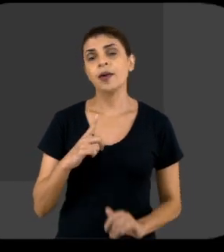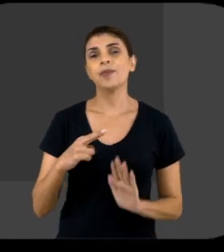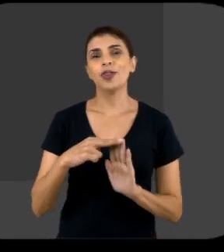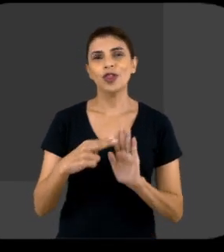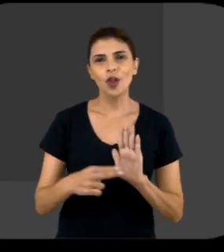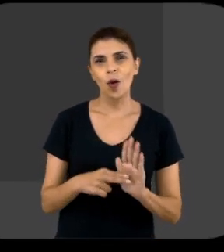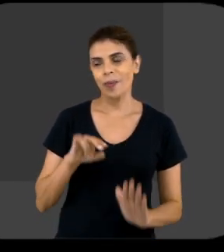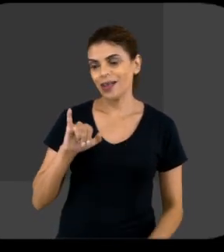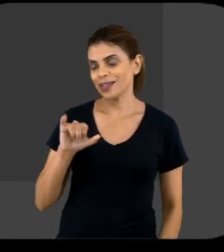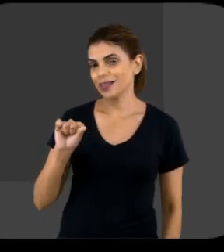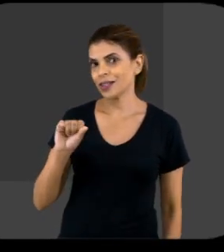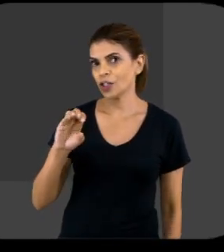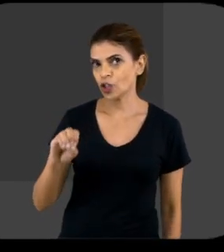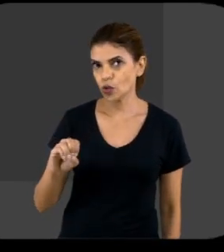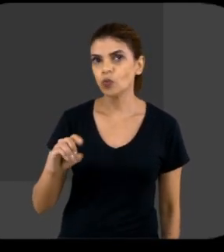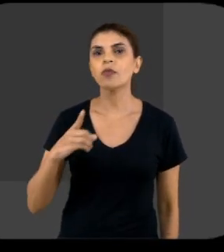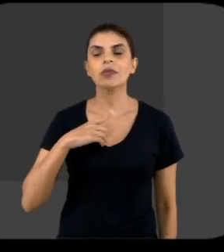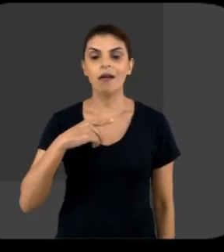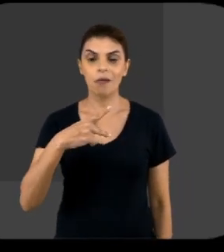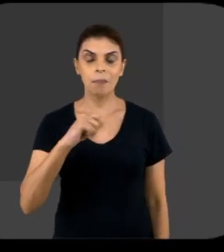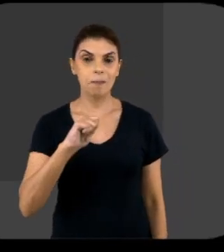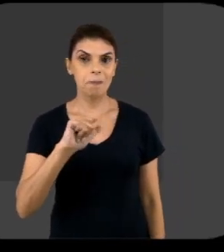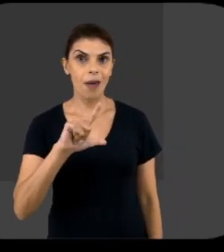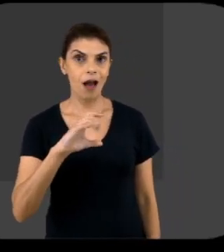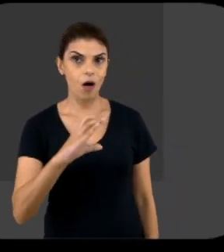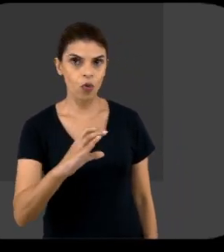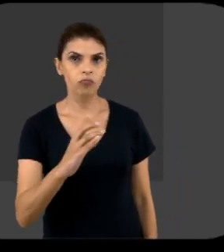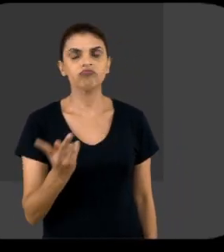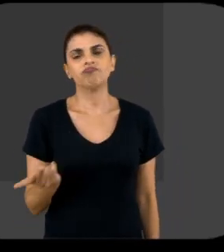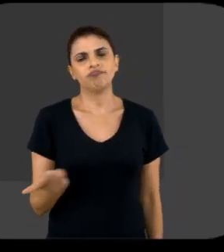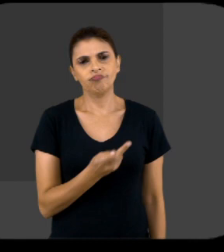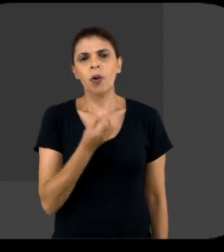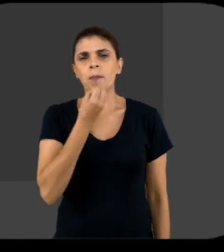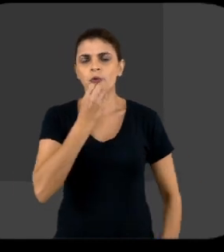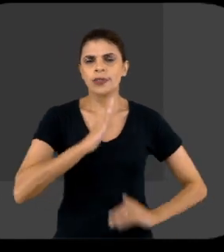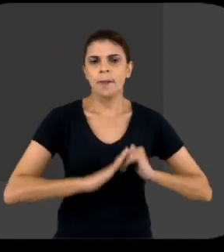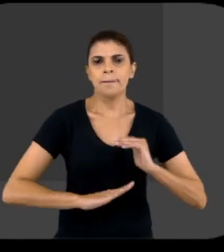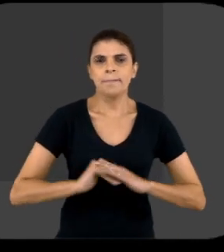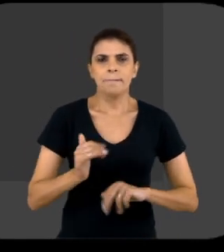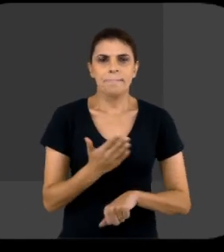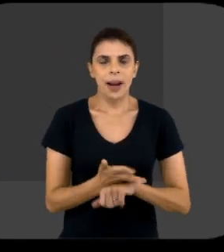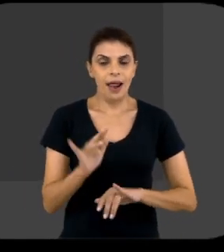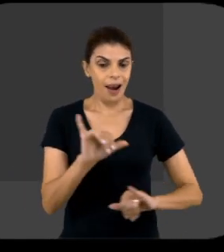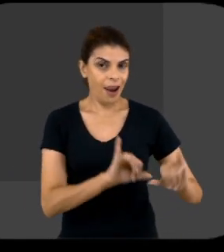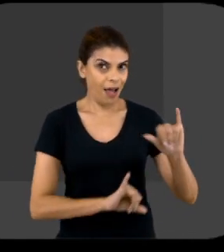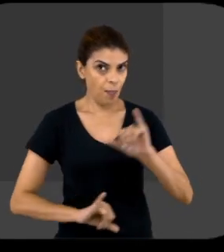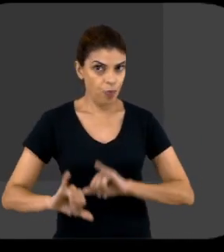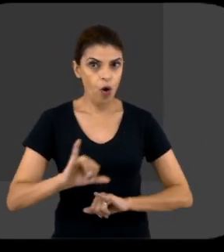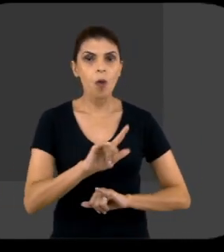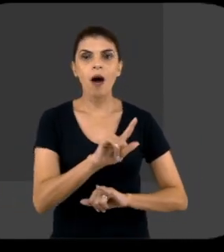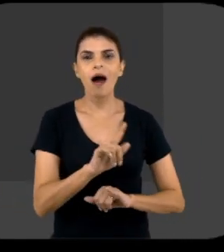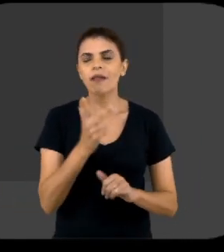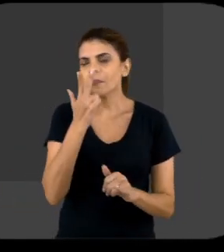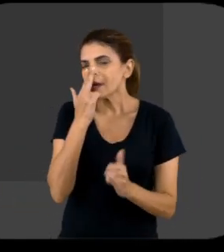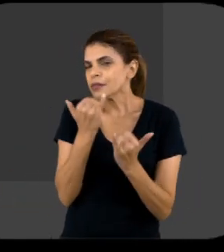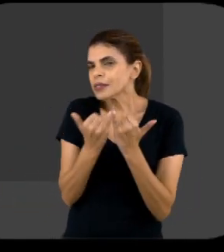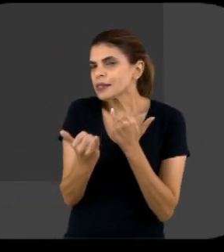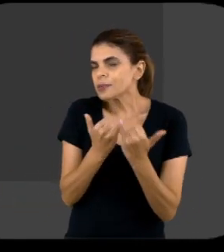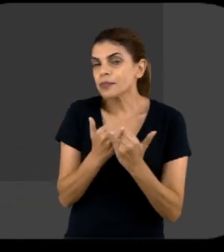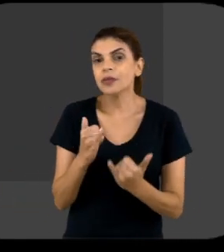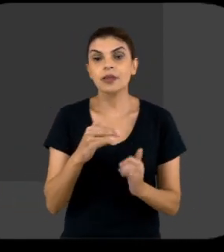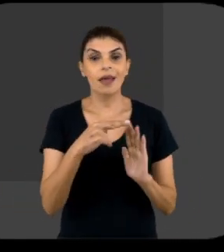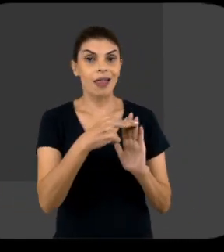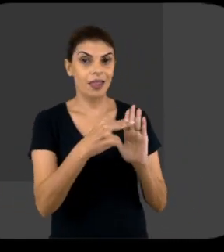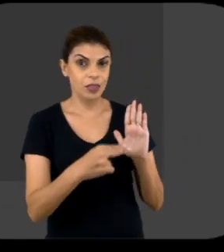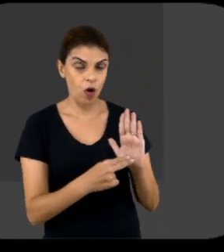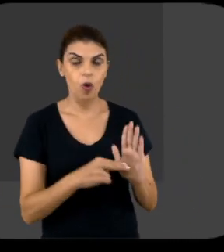além das normas ISO, a gente tem a norma PALC, que fala de boas práticas de laboratório clínico também, mas ela, semelhante às normas